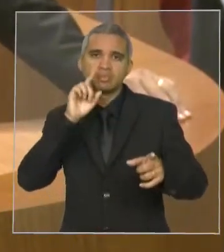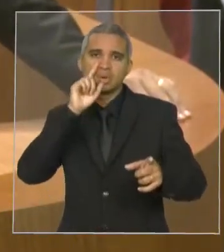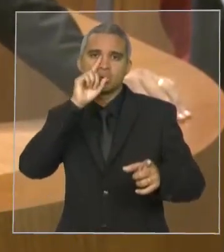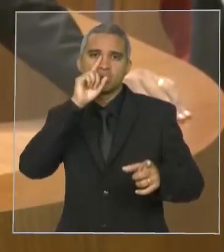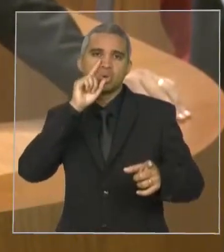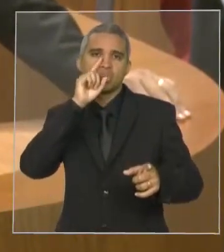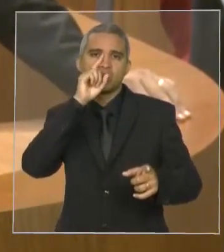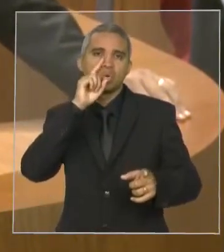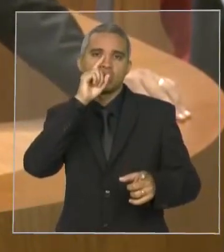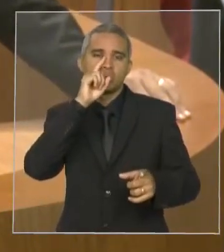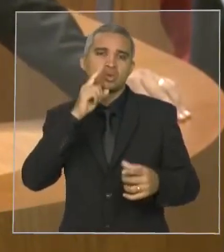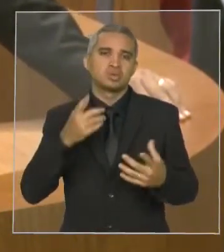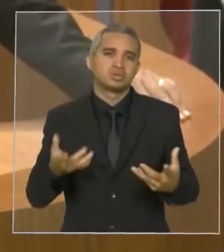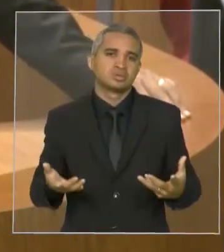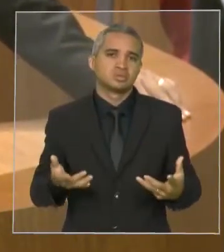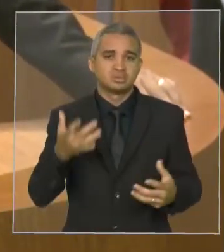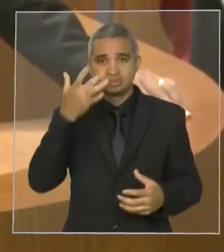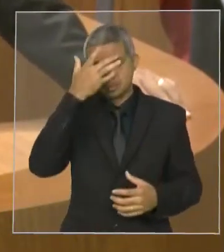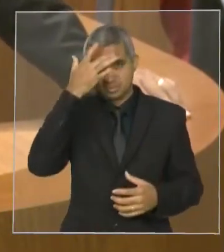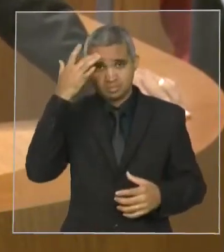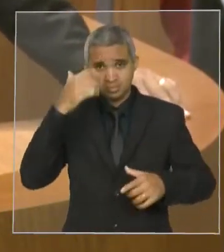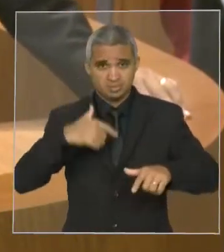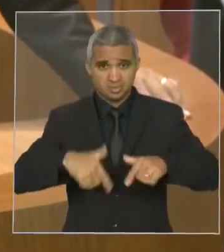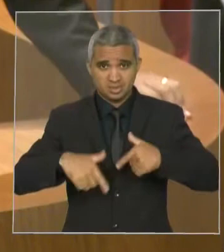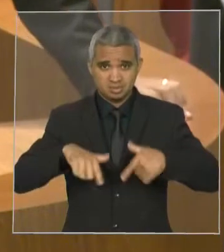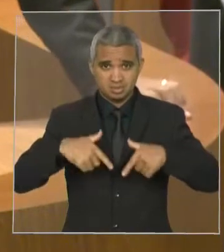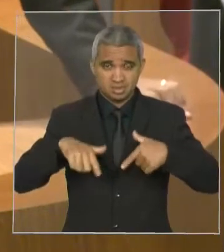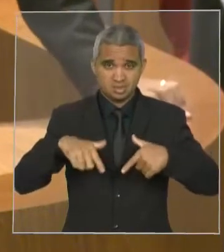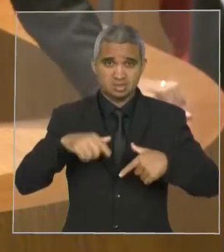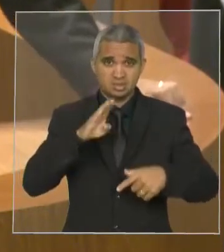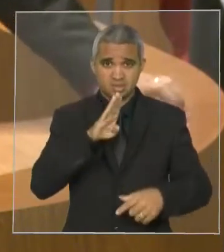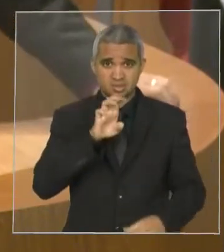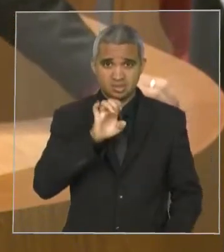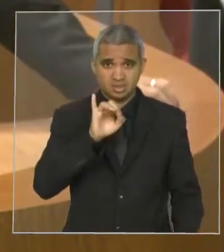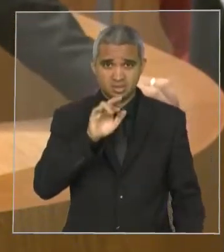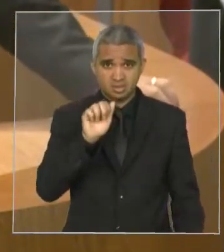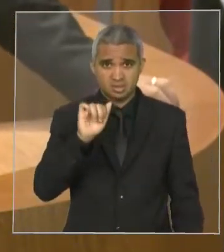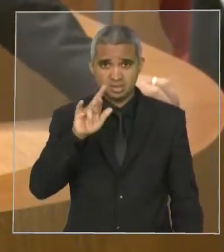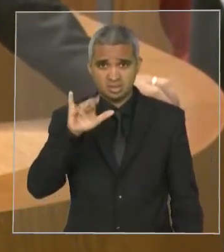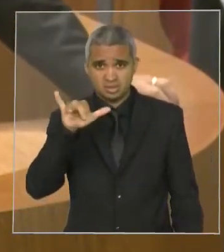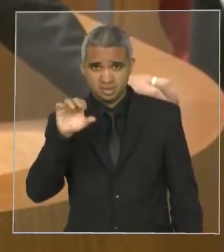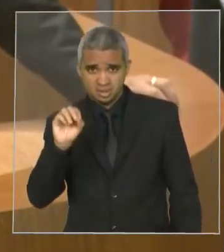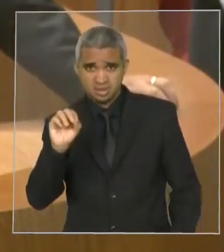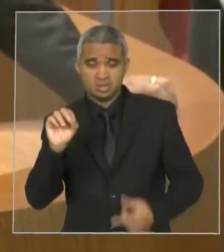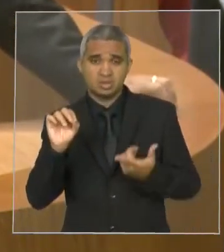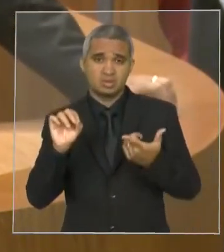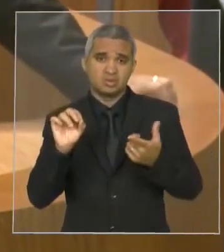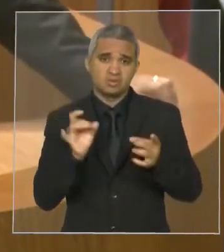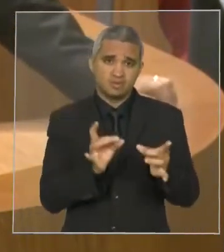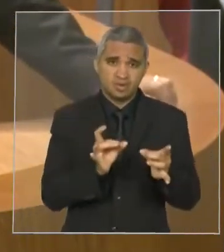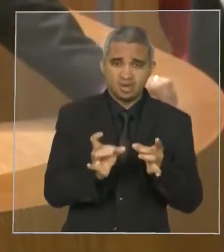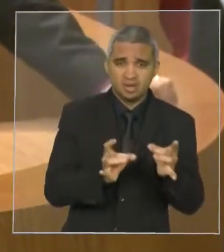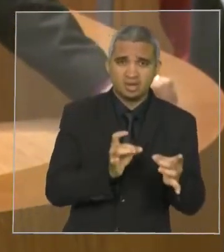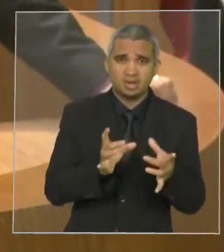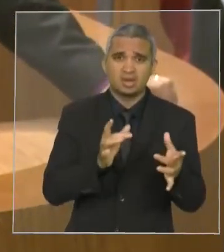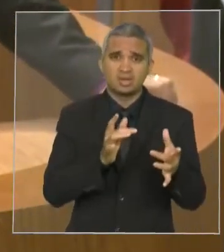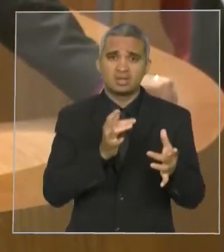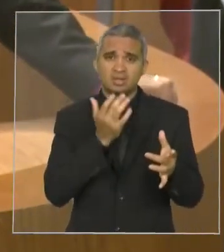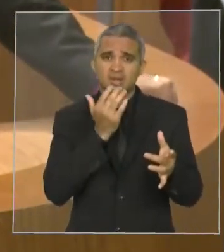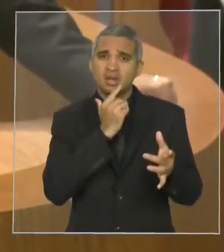rio o pessoal que trabalha com alimentação o pessoal que trabalha com os brinquedos cama elástica